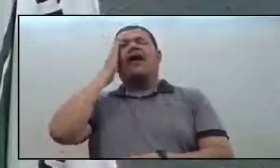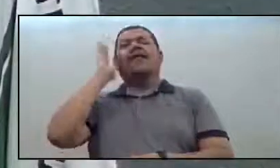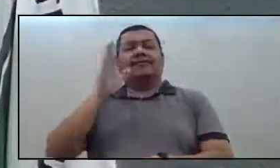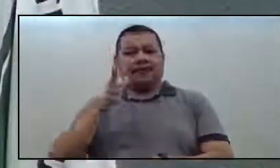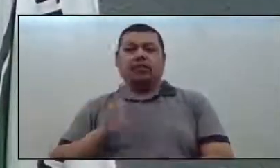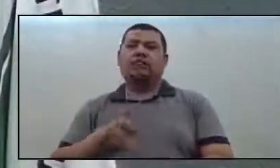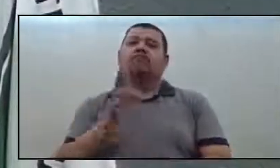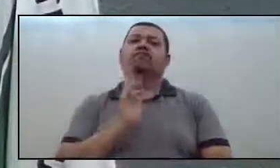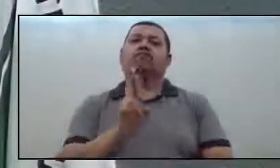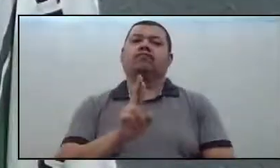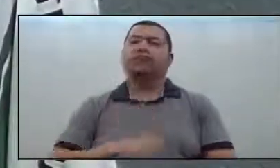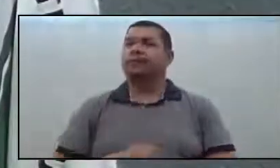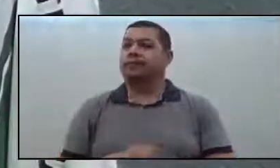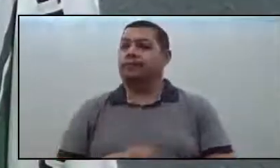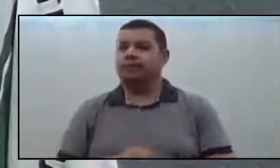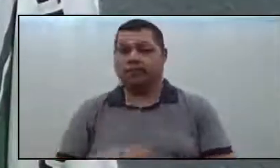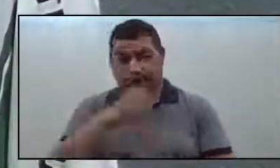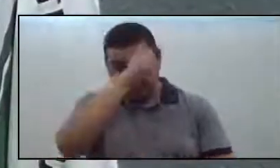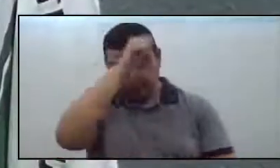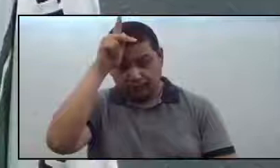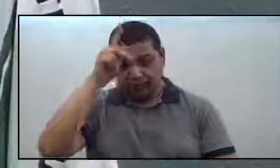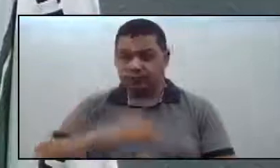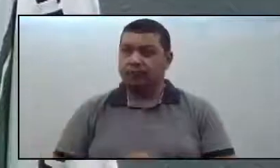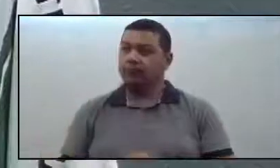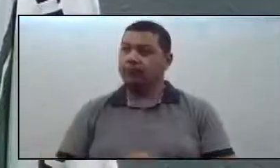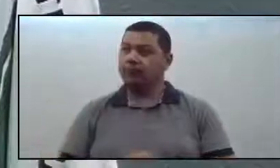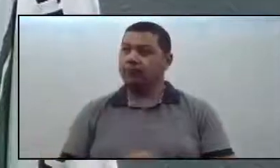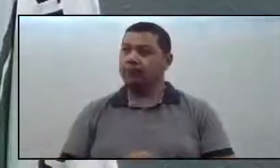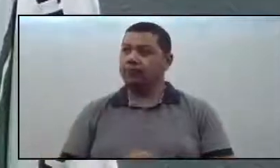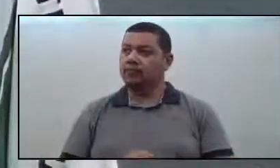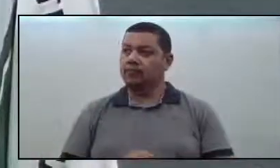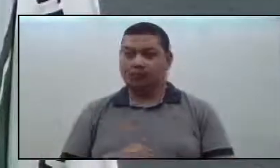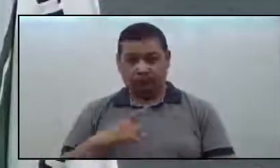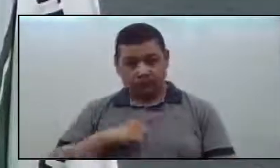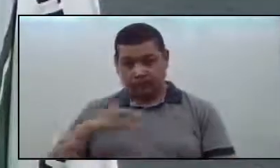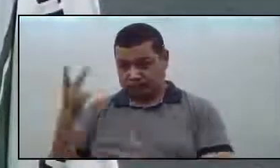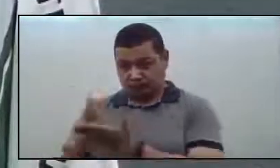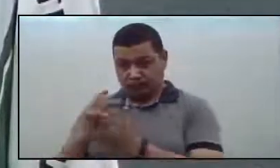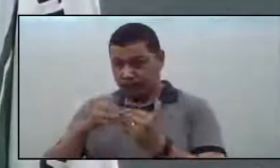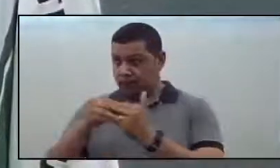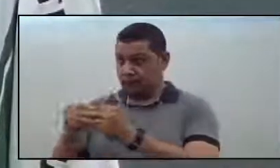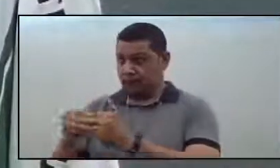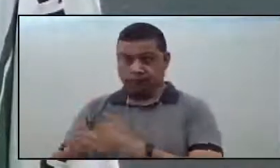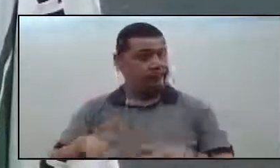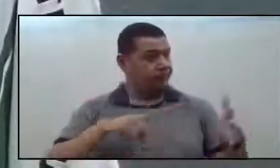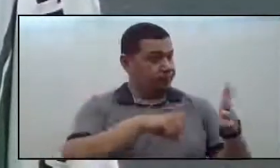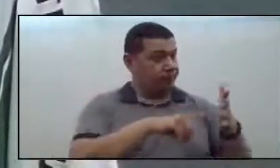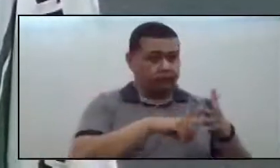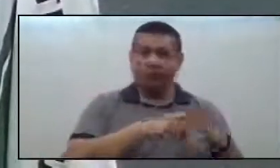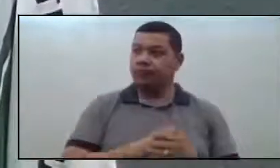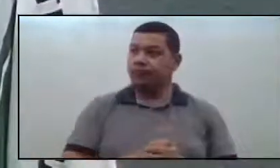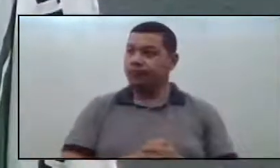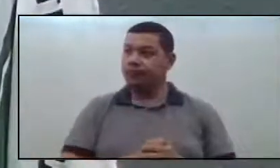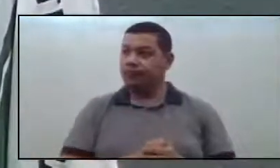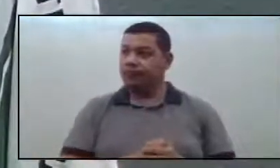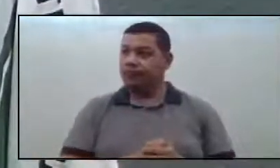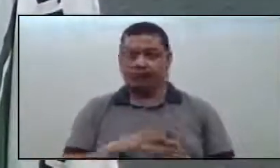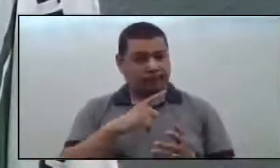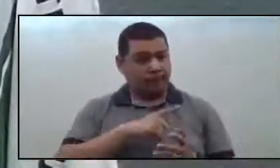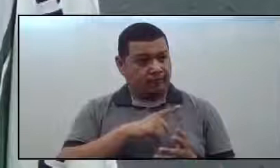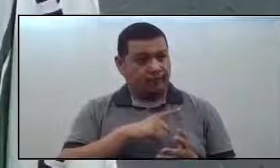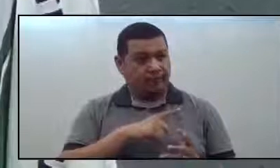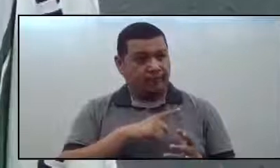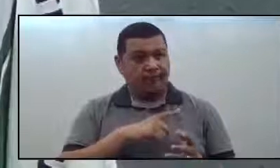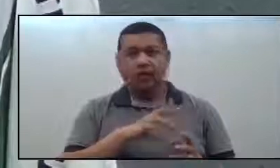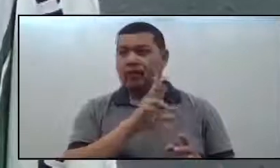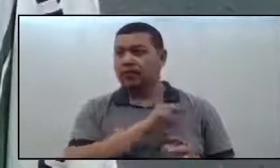tomar. Prefeito colocou, é condenado. Vereador denunciou por algumas pessoas que tem